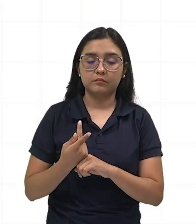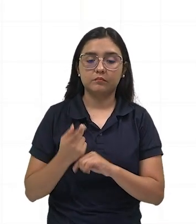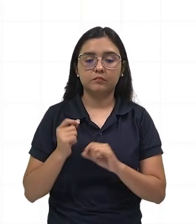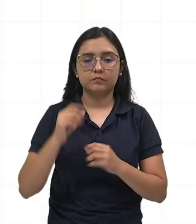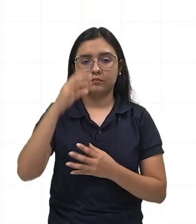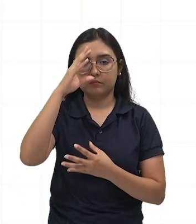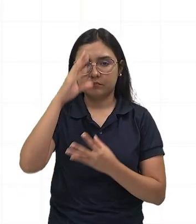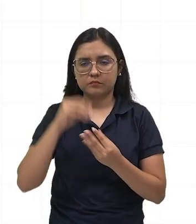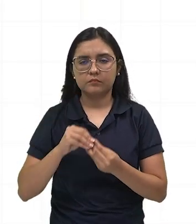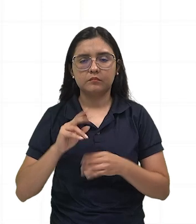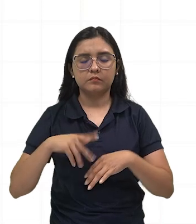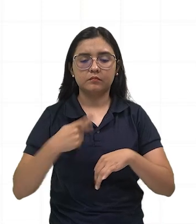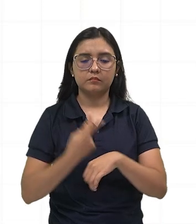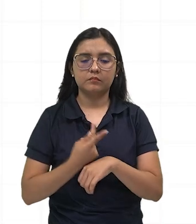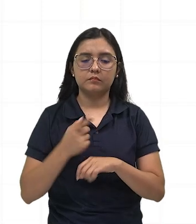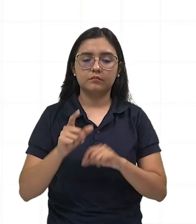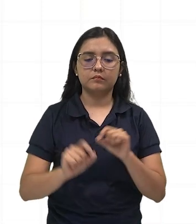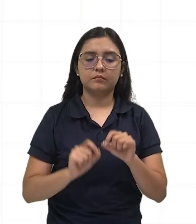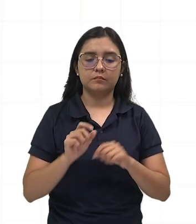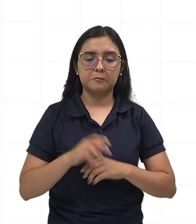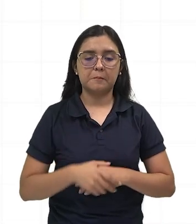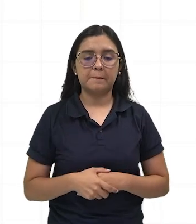depois você